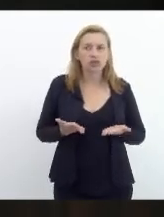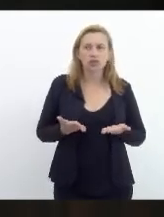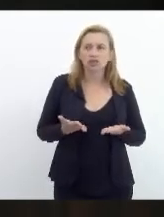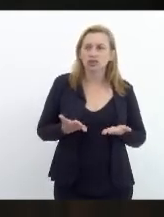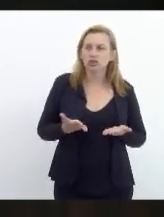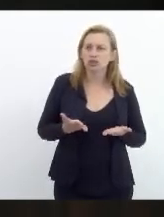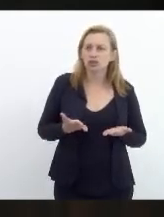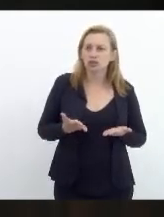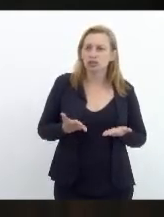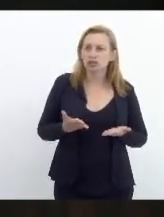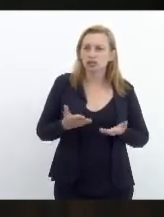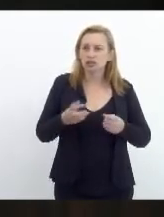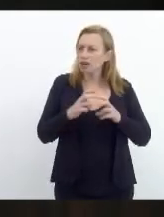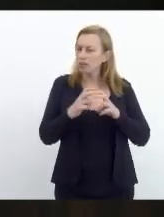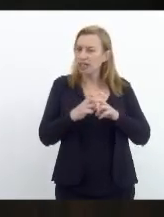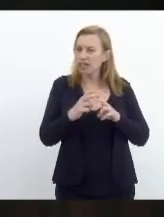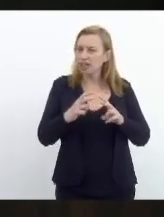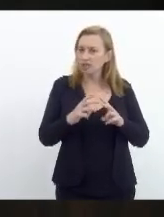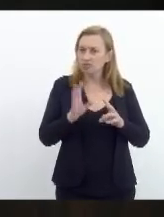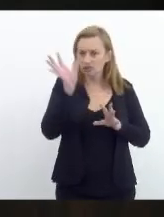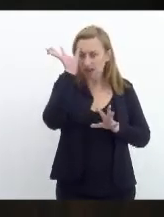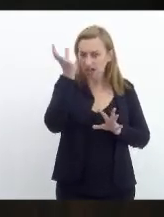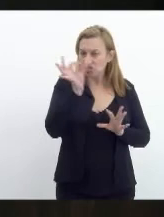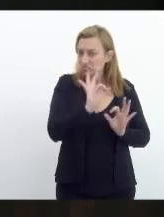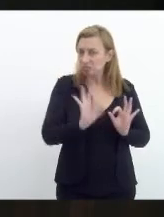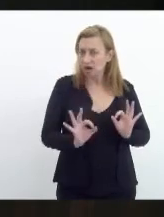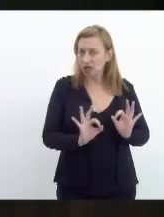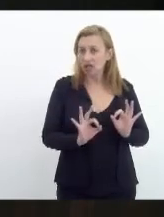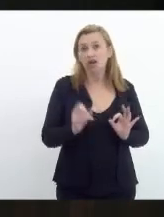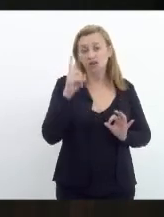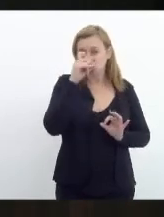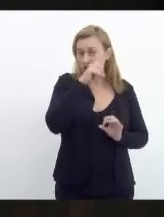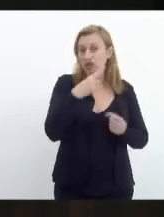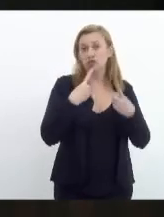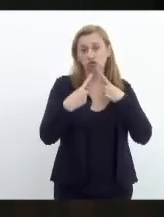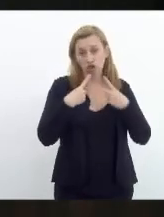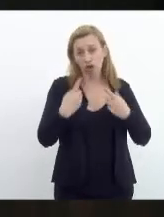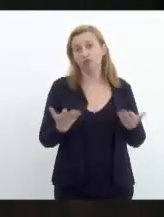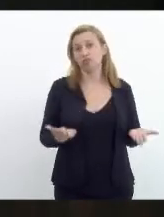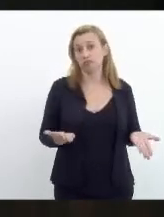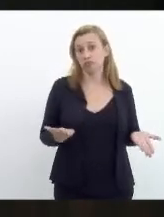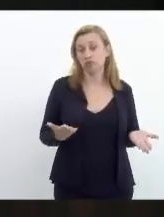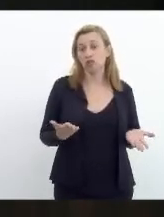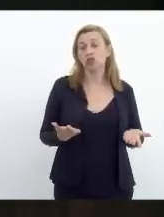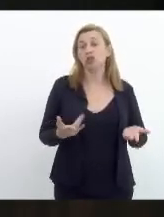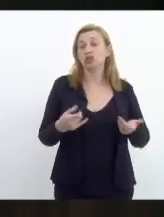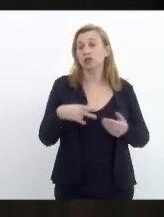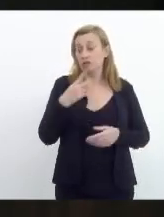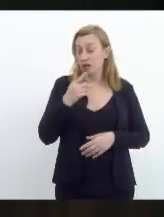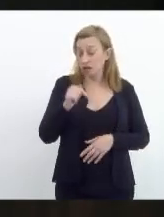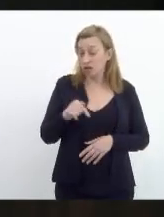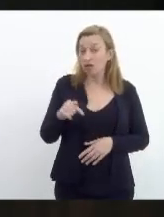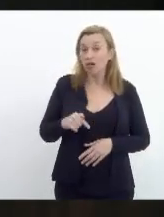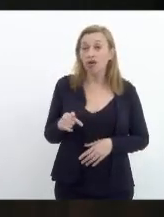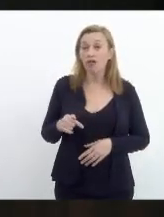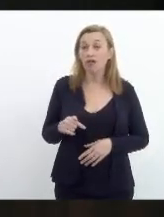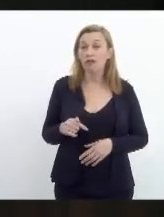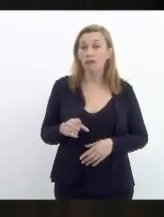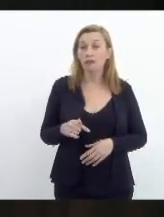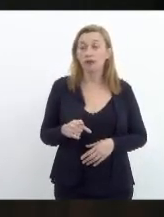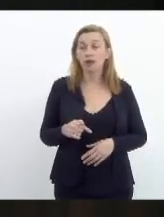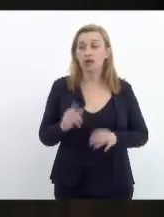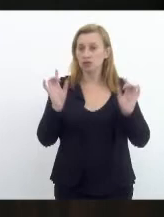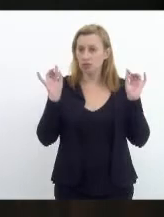não vai levar a nada. Pelo contrário, fica mais difícil até do diálogo. Porque o que está sendo imposto aqui,